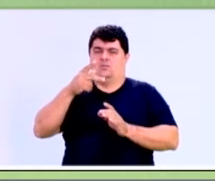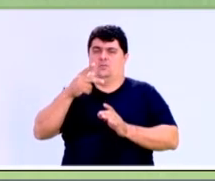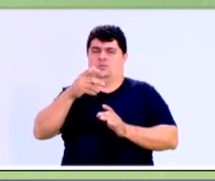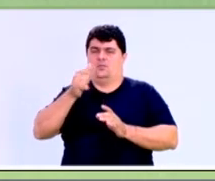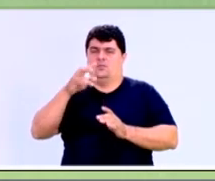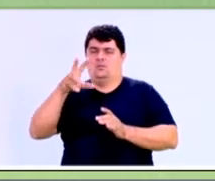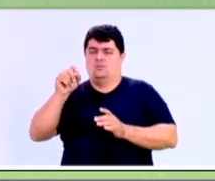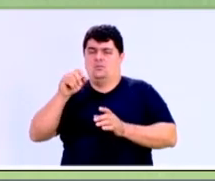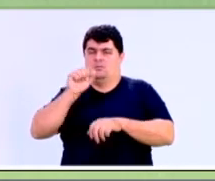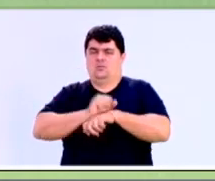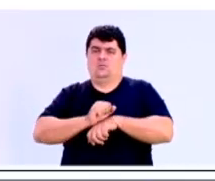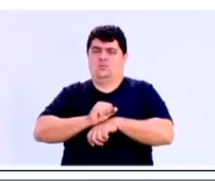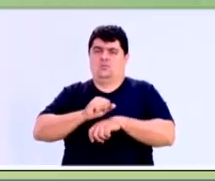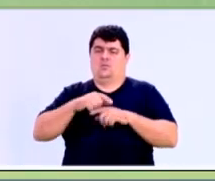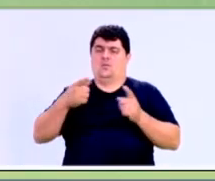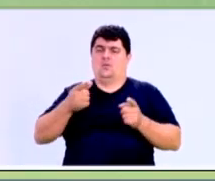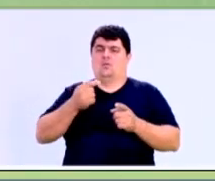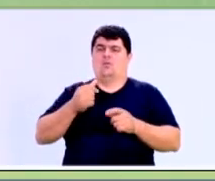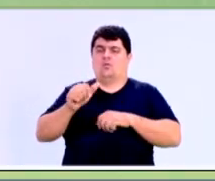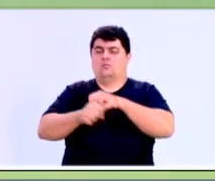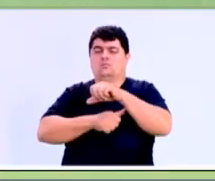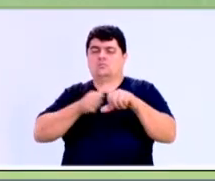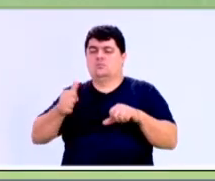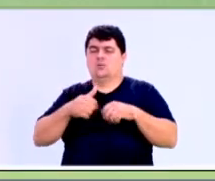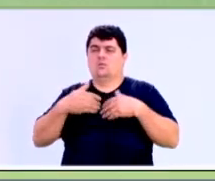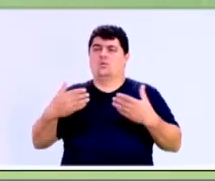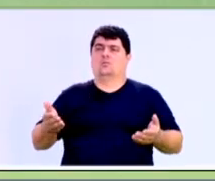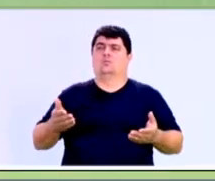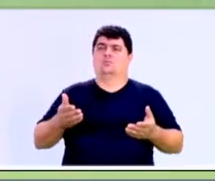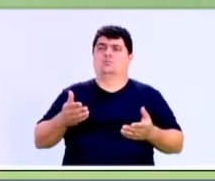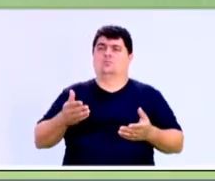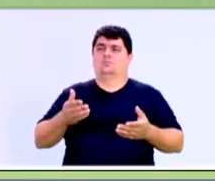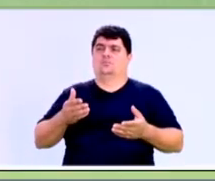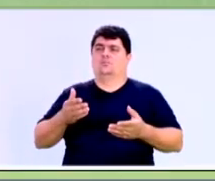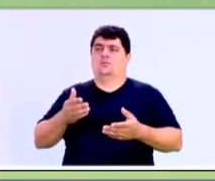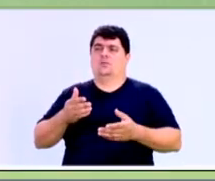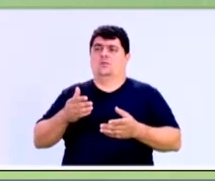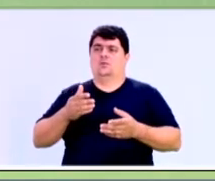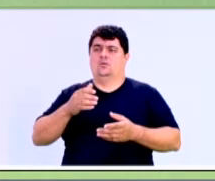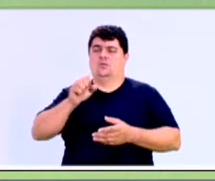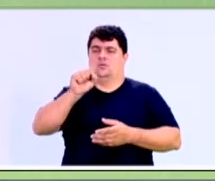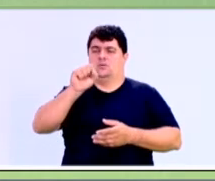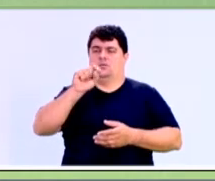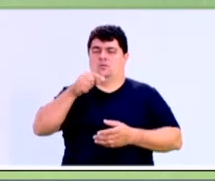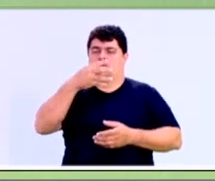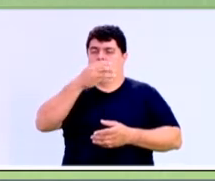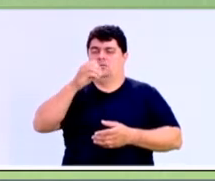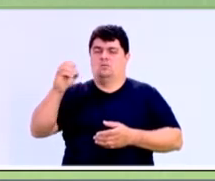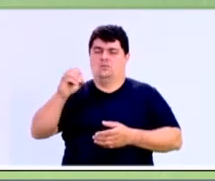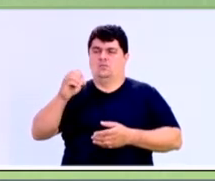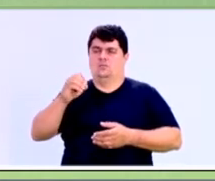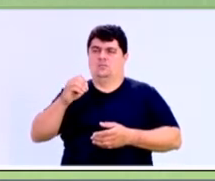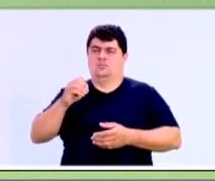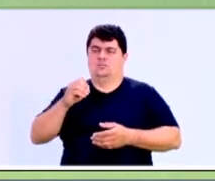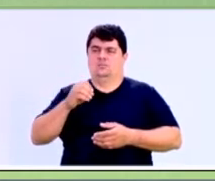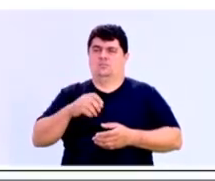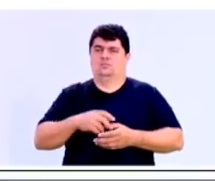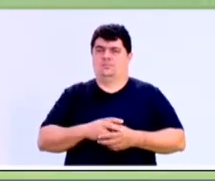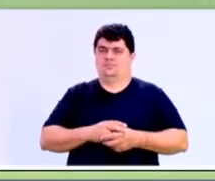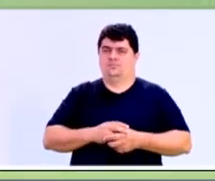circulante. Então, na minha empresa, qual o capital de giro da minha empresa? O capital de giro da minha empresa é de